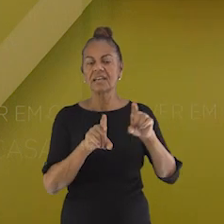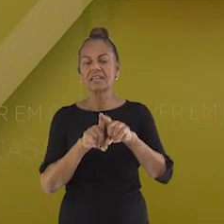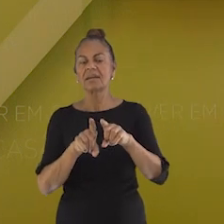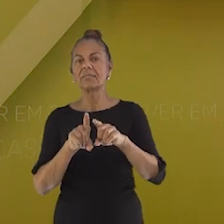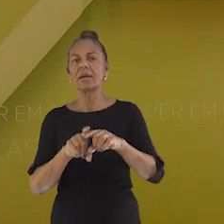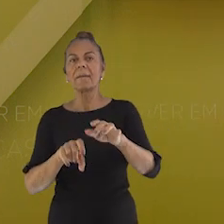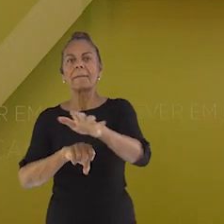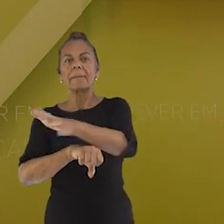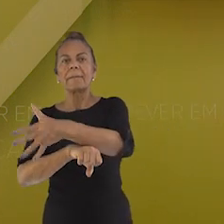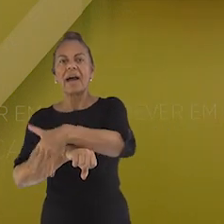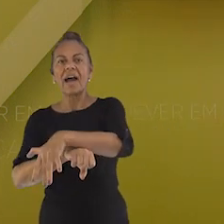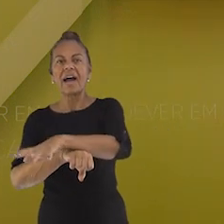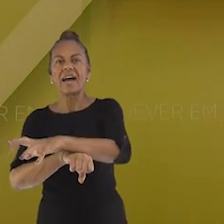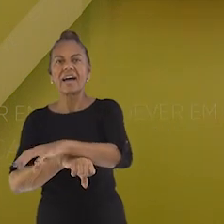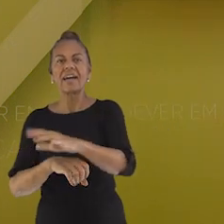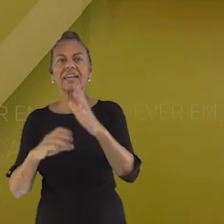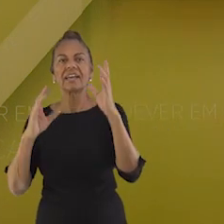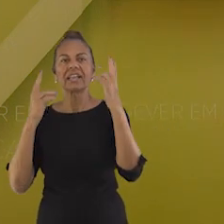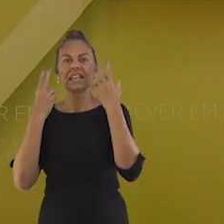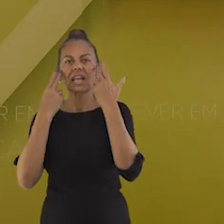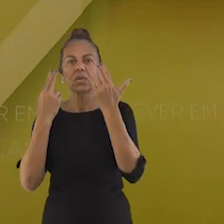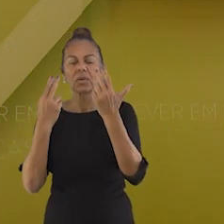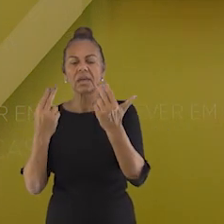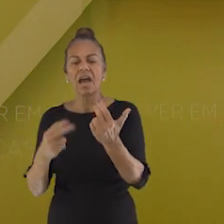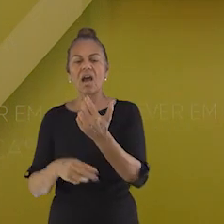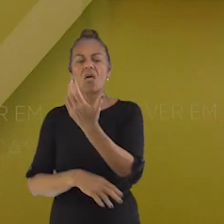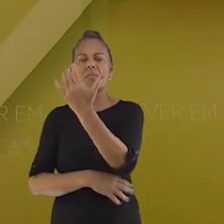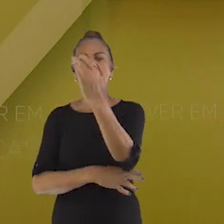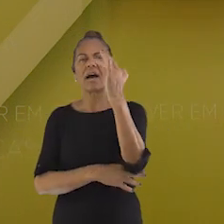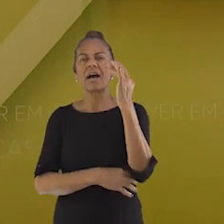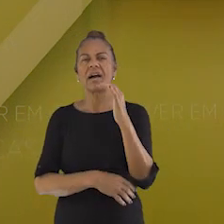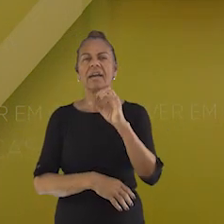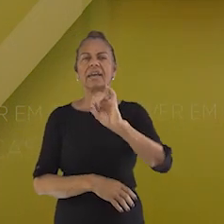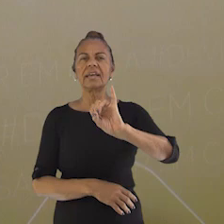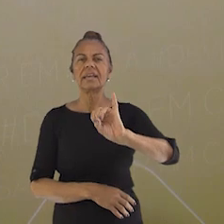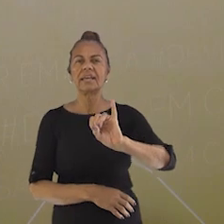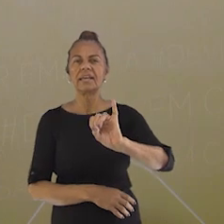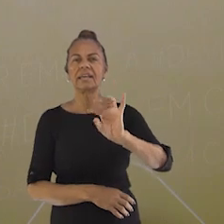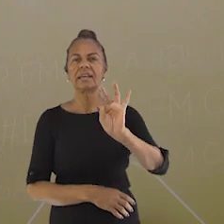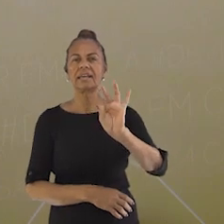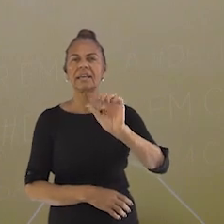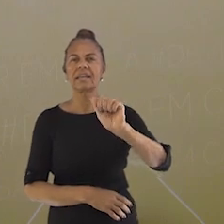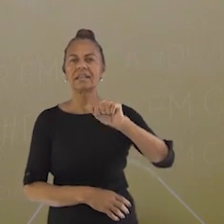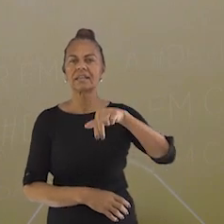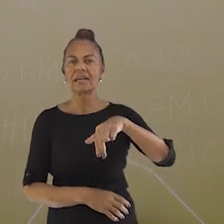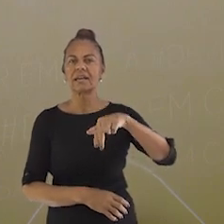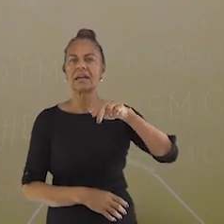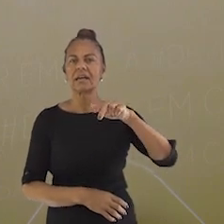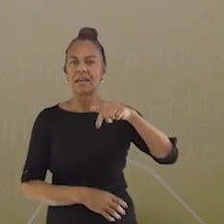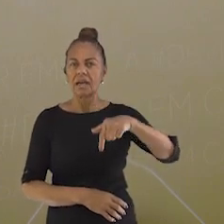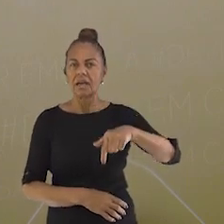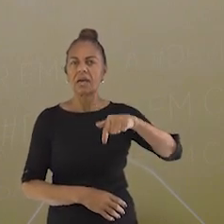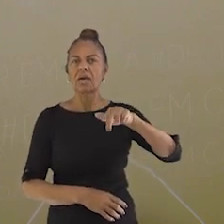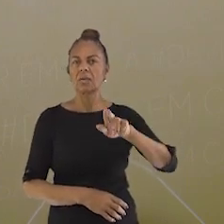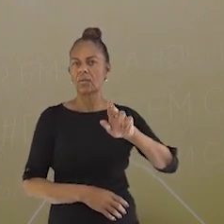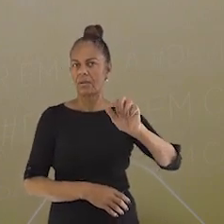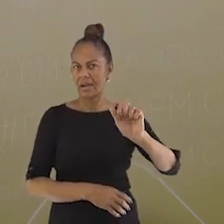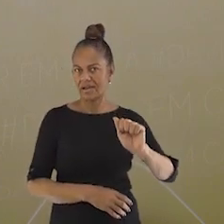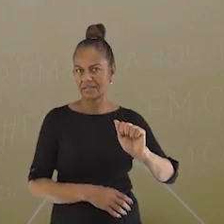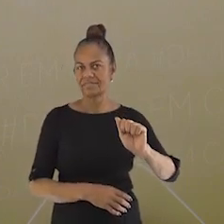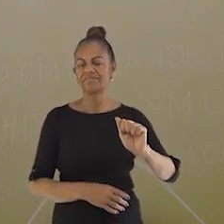Parque Natural Municipal Manguezais de Itanguá. Quando falamos de unidade